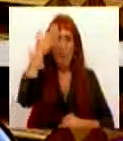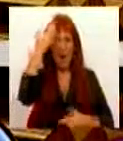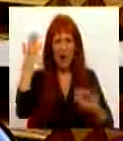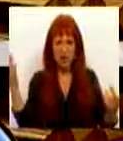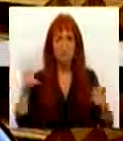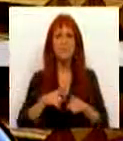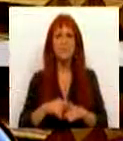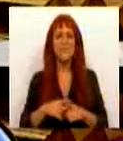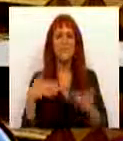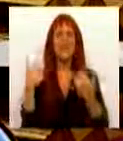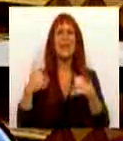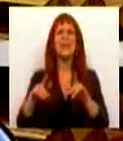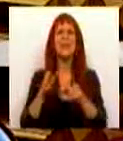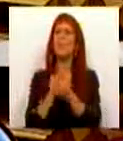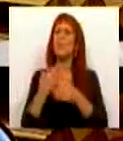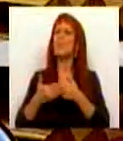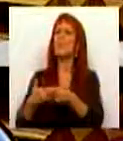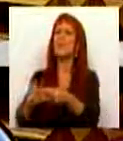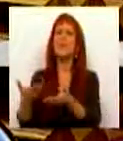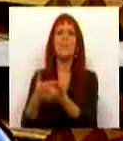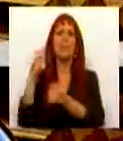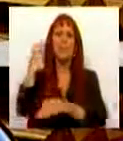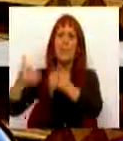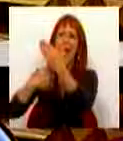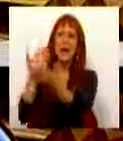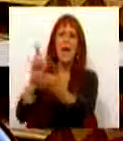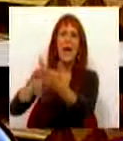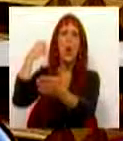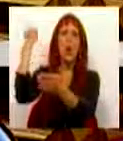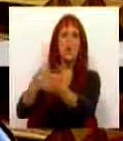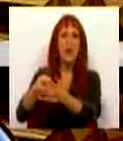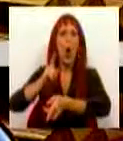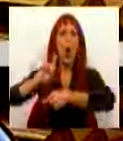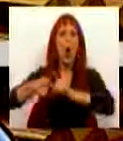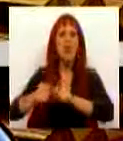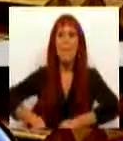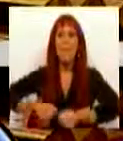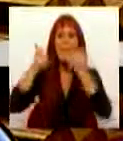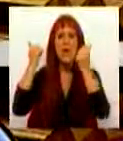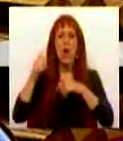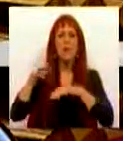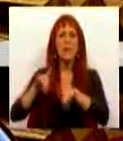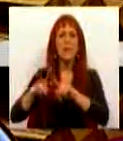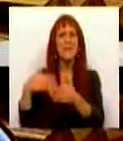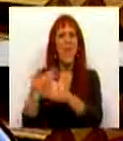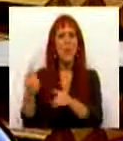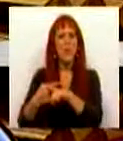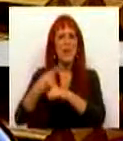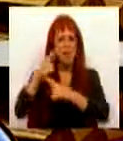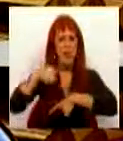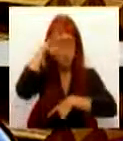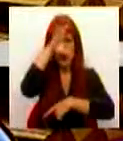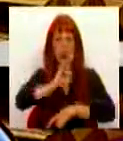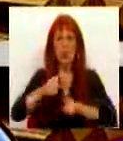que deixar o processo negocial decorrer até ao final é aquilo que melhor protege o interesse do Estado, o